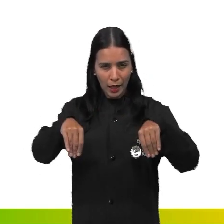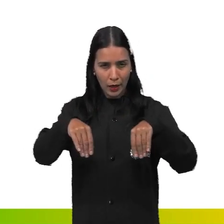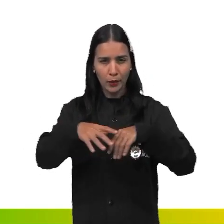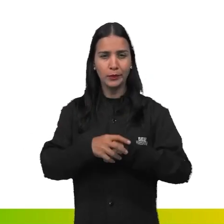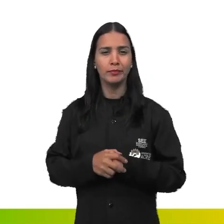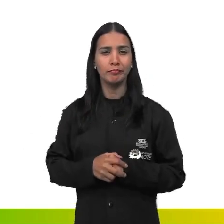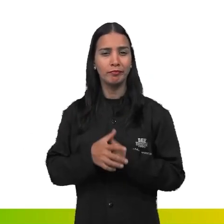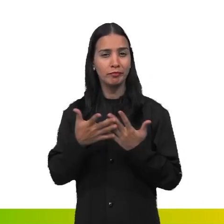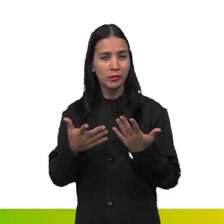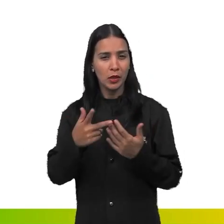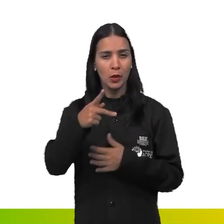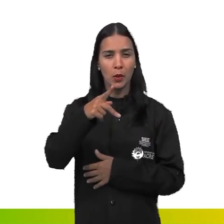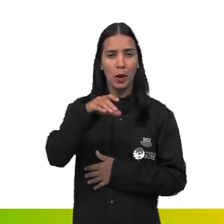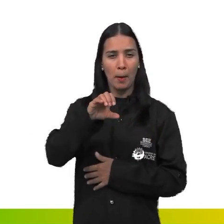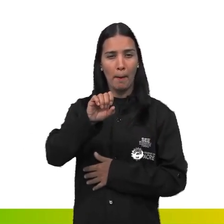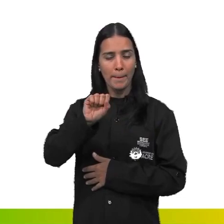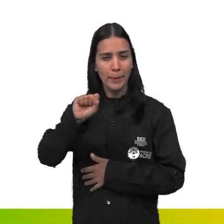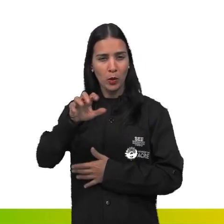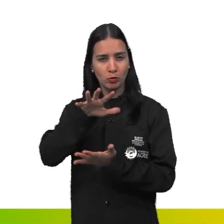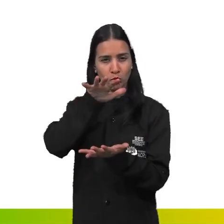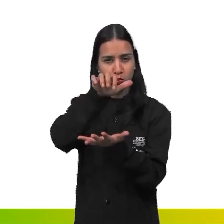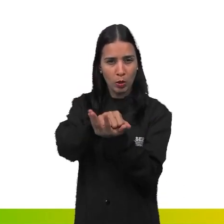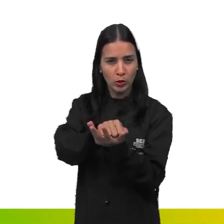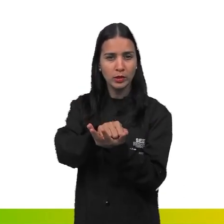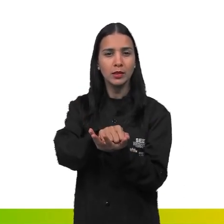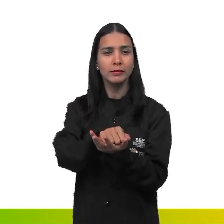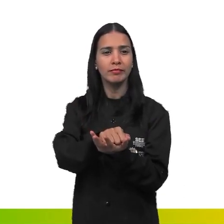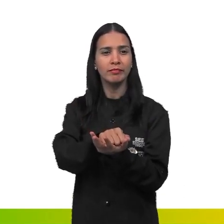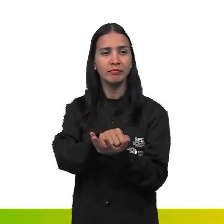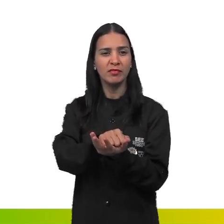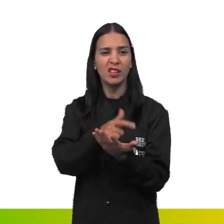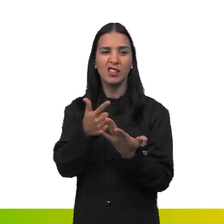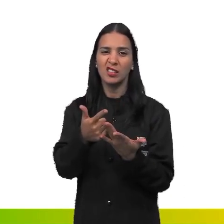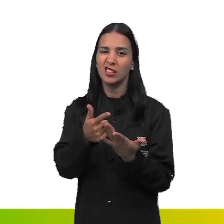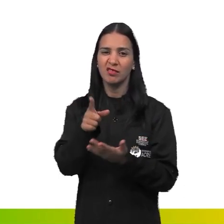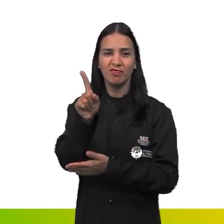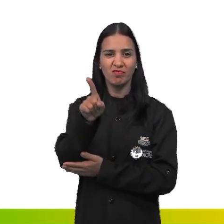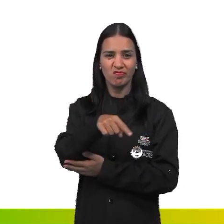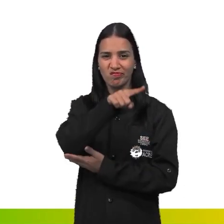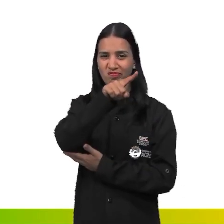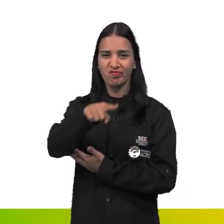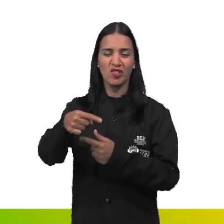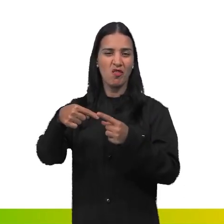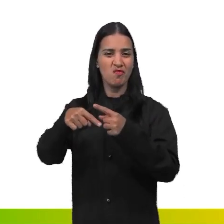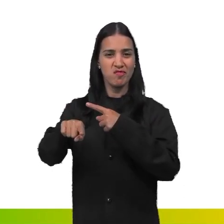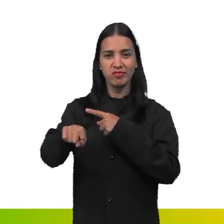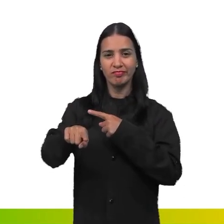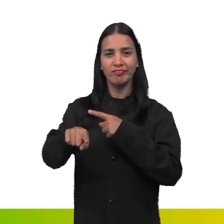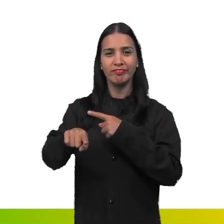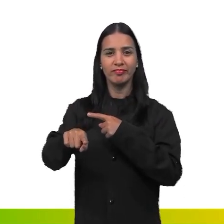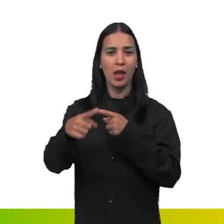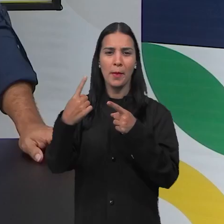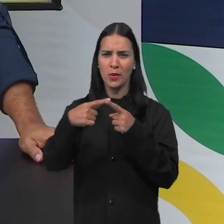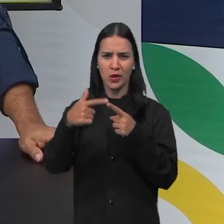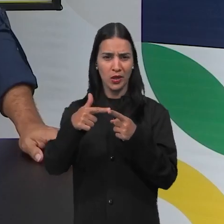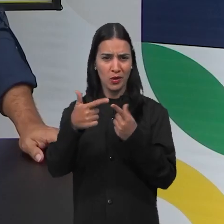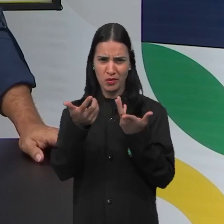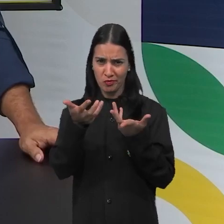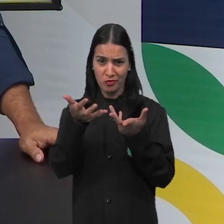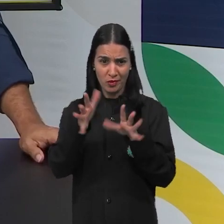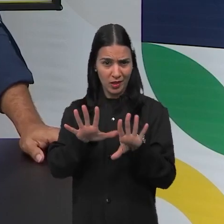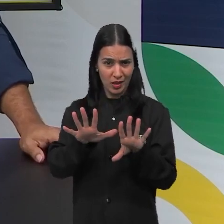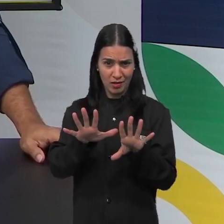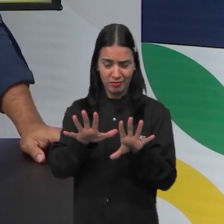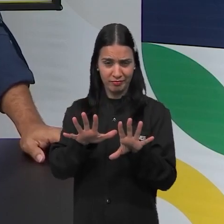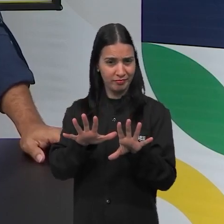campo. Eu já arriscaria aqui a posse, tá bom? Não se trata de conquistar a posse. A gente quer ali